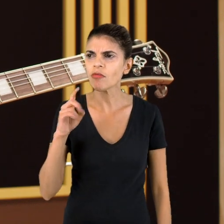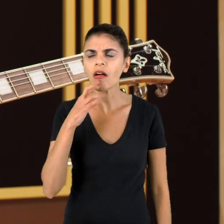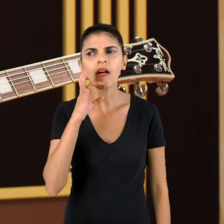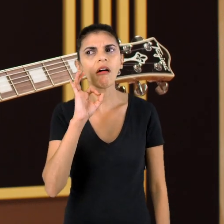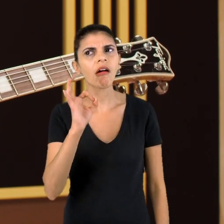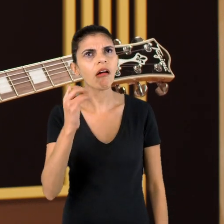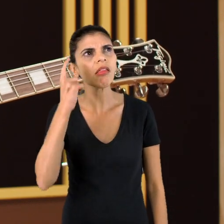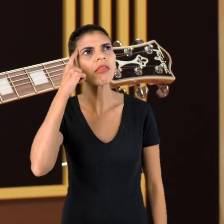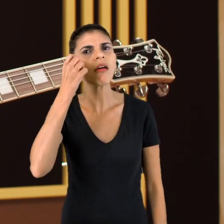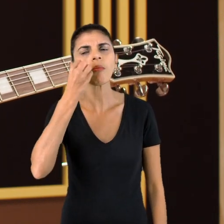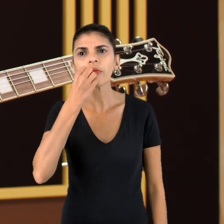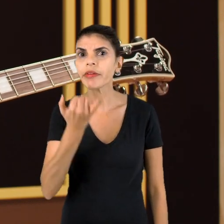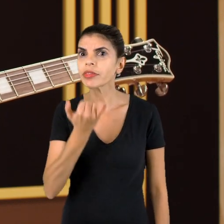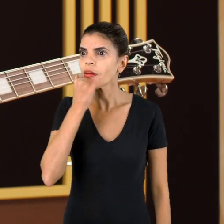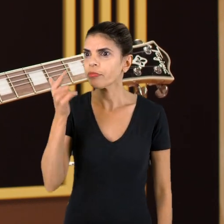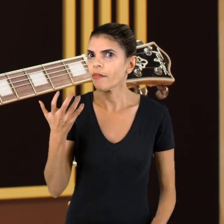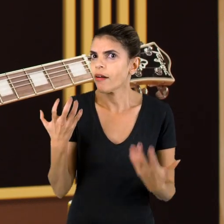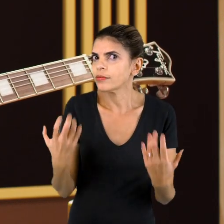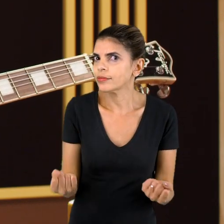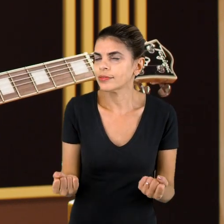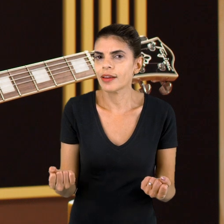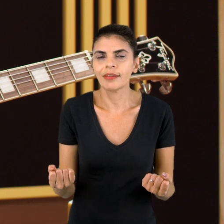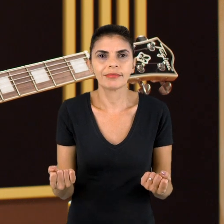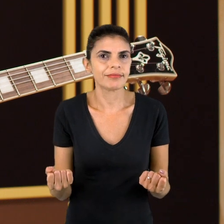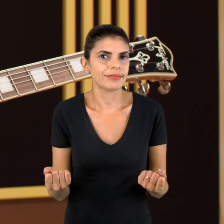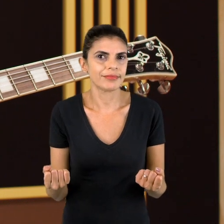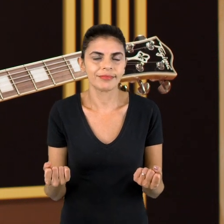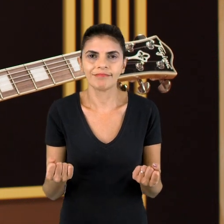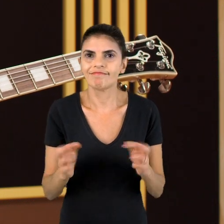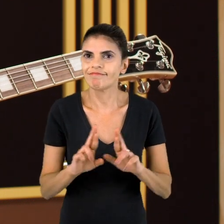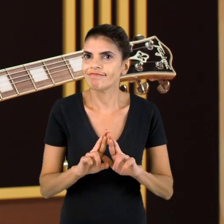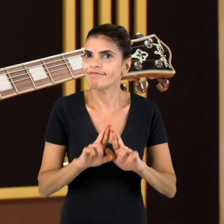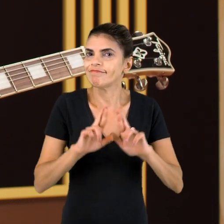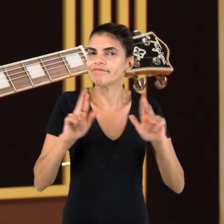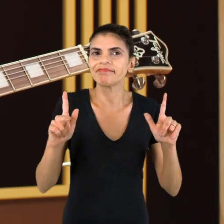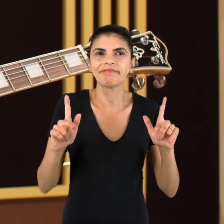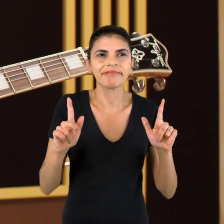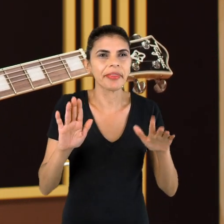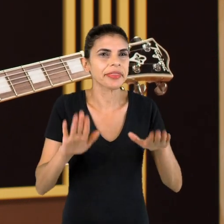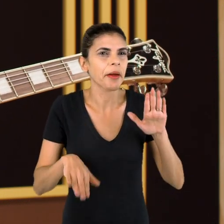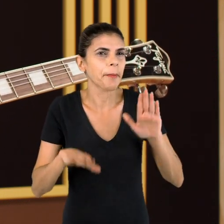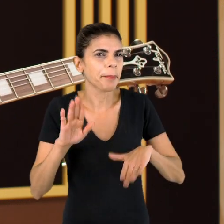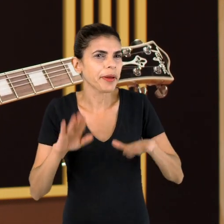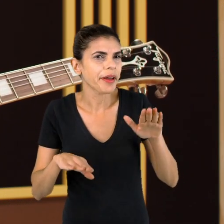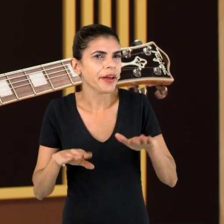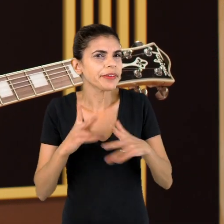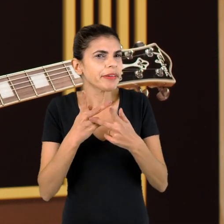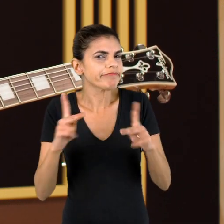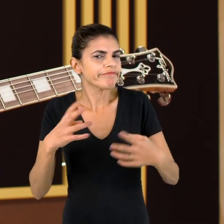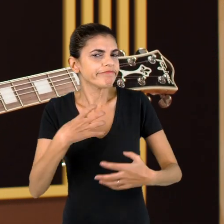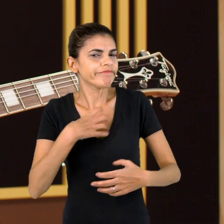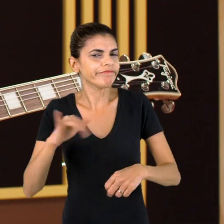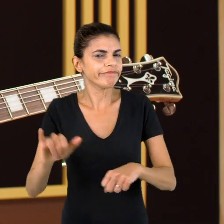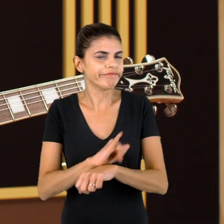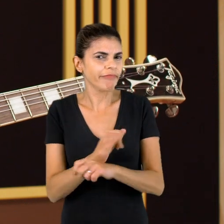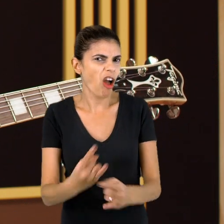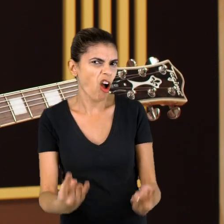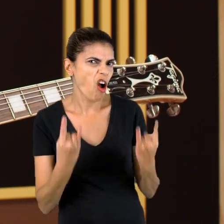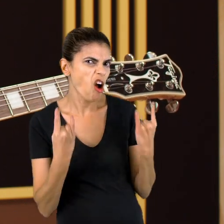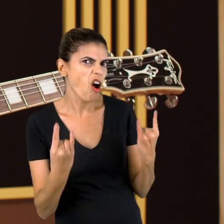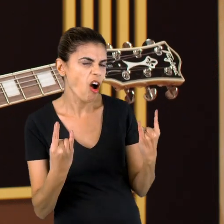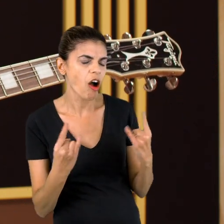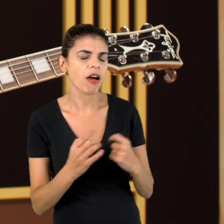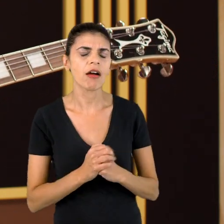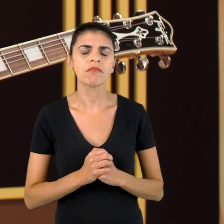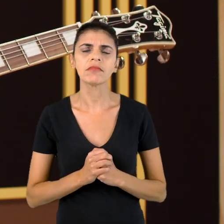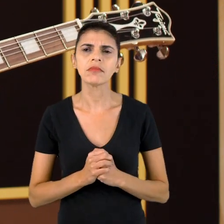né? De repente ela vai botar uma cara mais um rock and roll, né, nessa música.